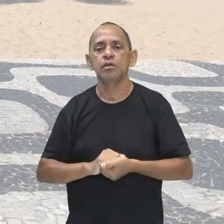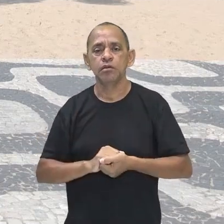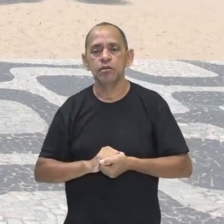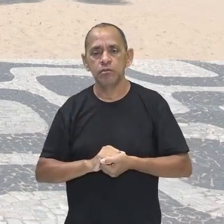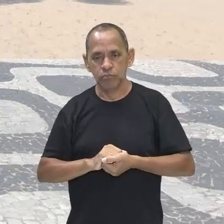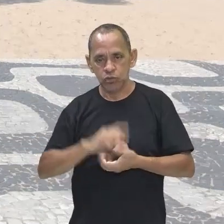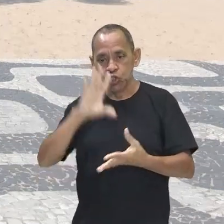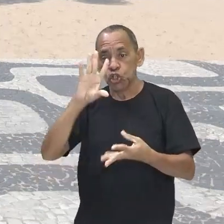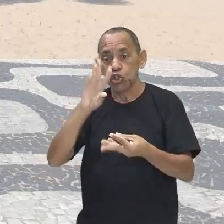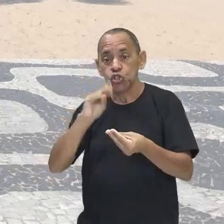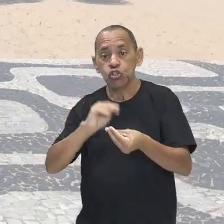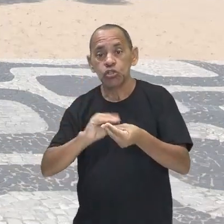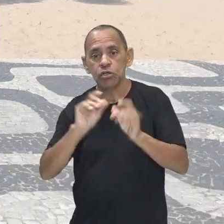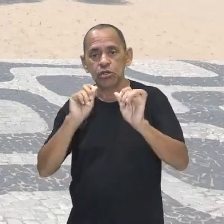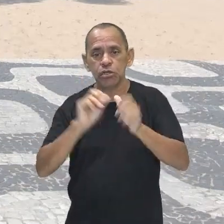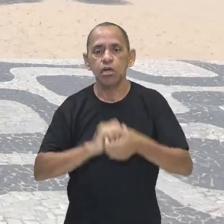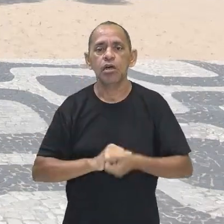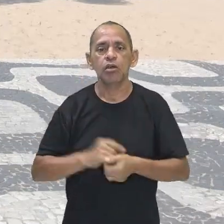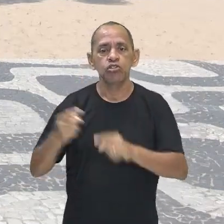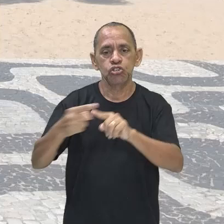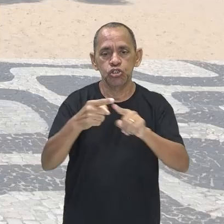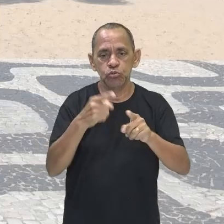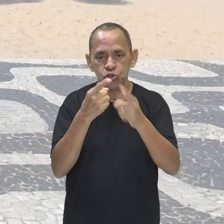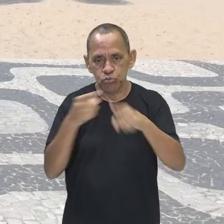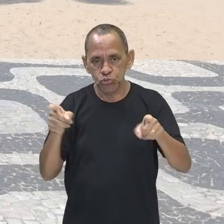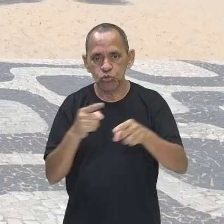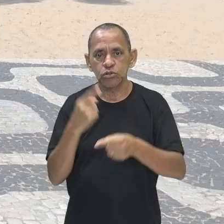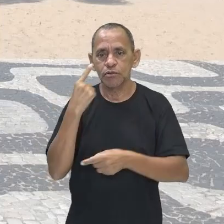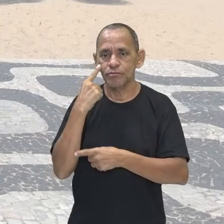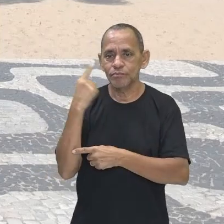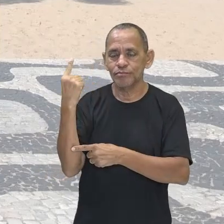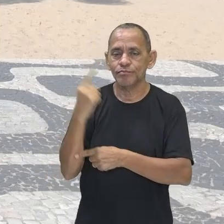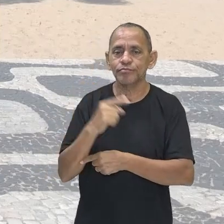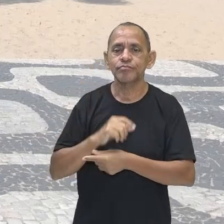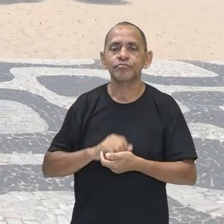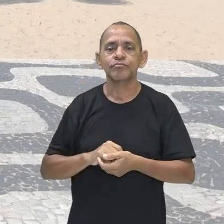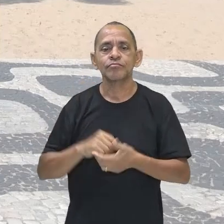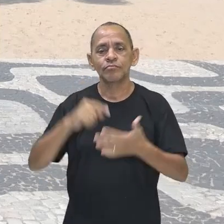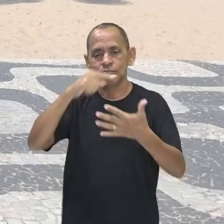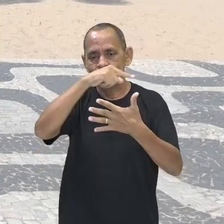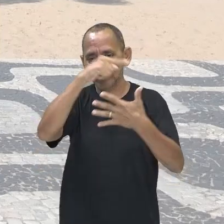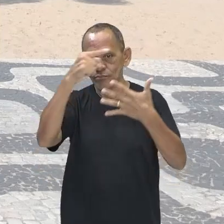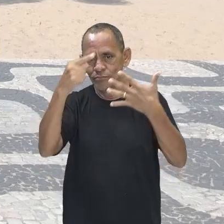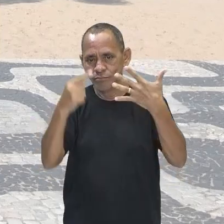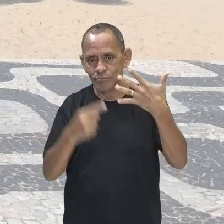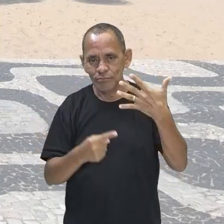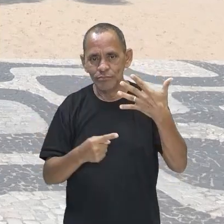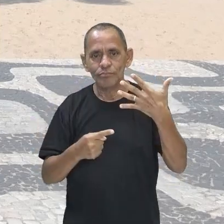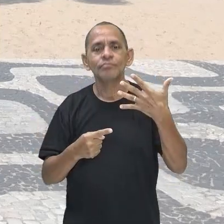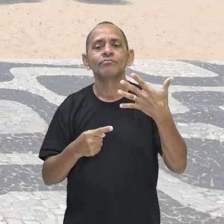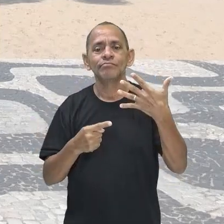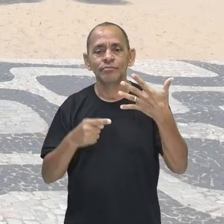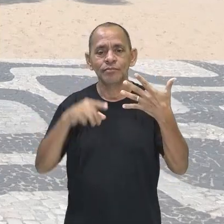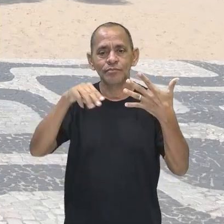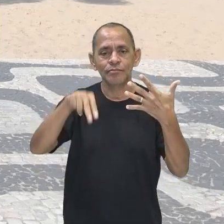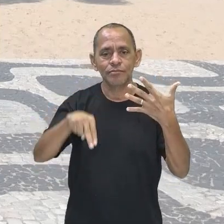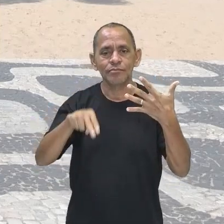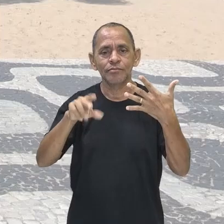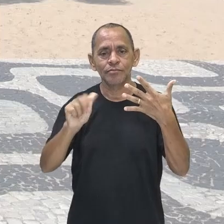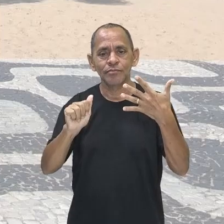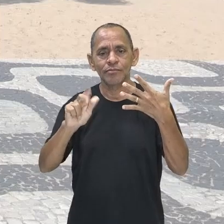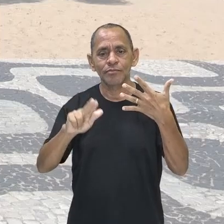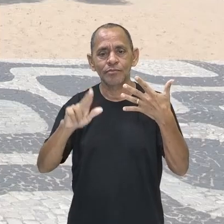quem são? Então, aqui nós temos Ilson Simonal, né? Nós temos, entre outros, Nara Leão, que está bem aqui,